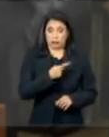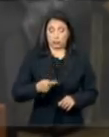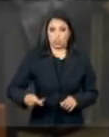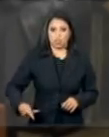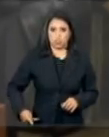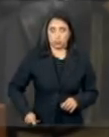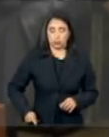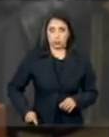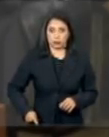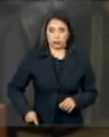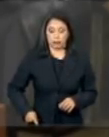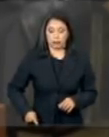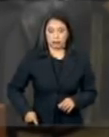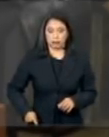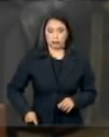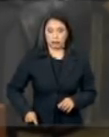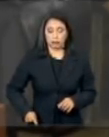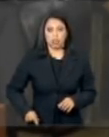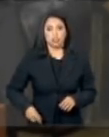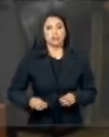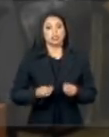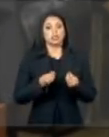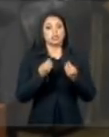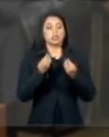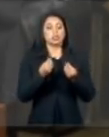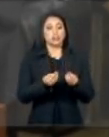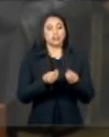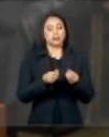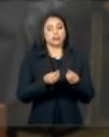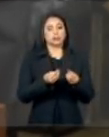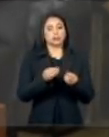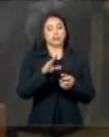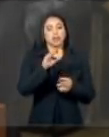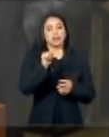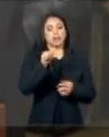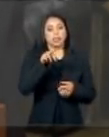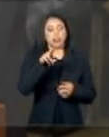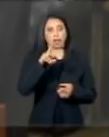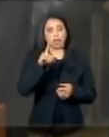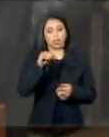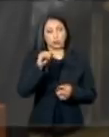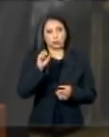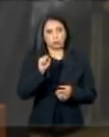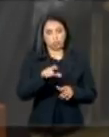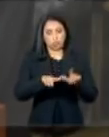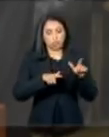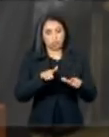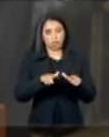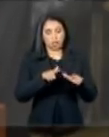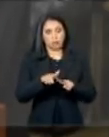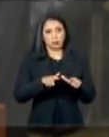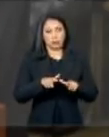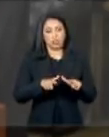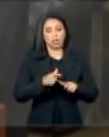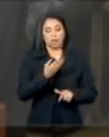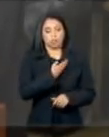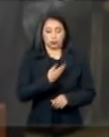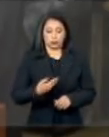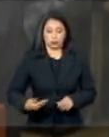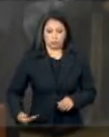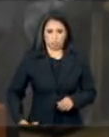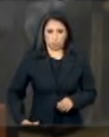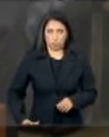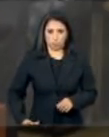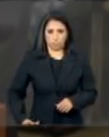prover os cargos públicos preencher os cargos públicos nomear os servidores para os cargos públicos e